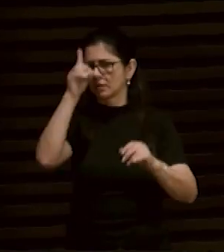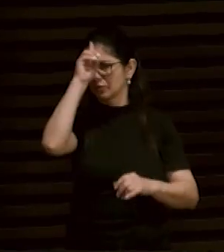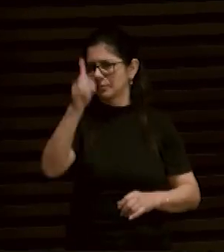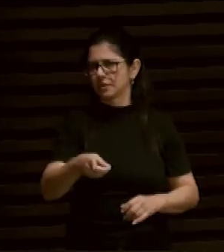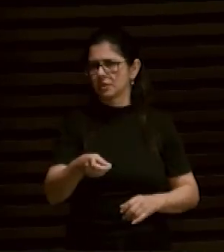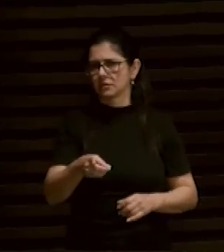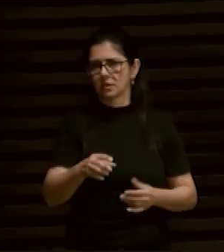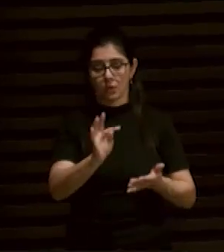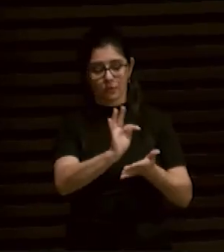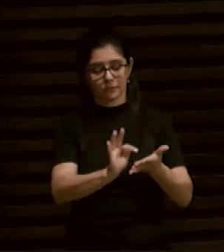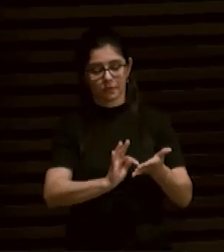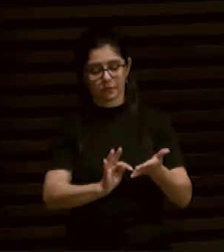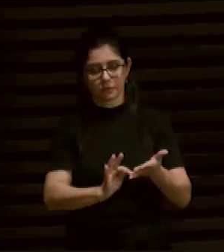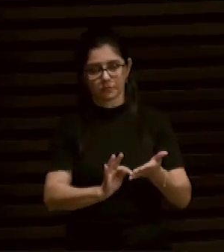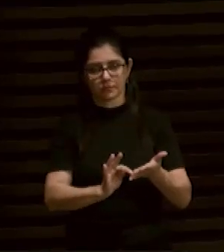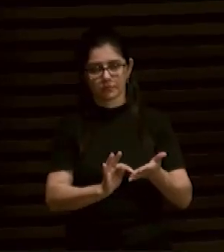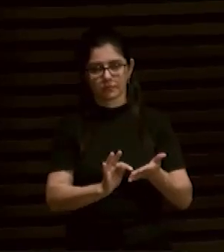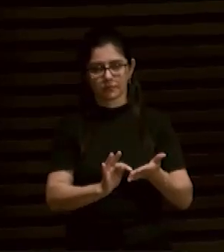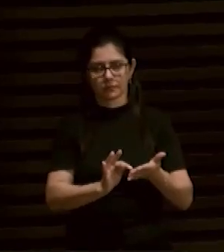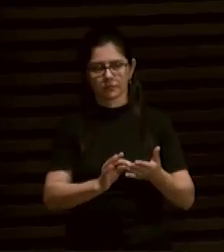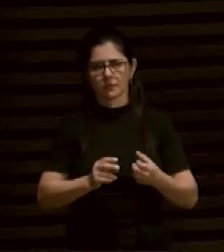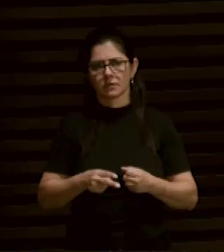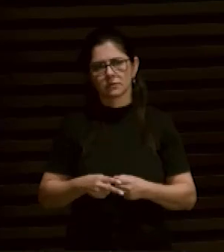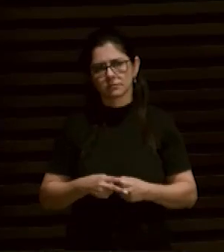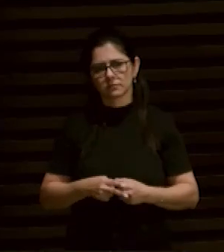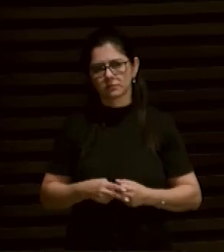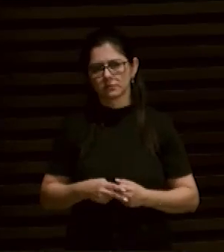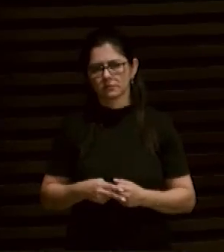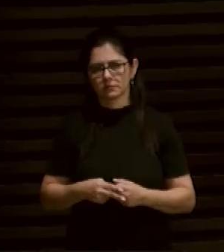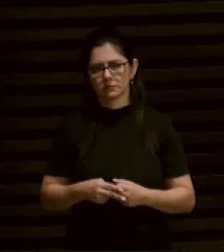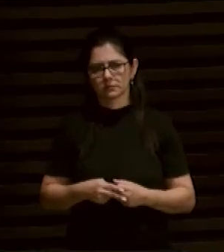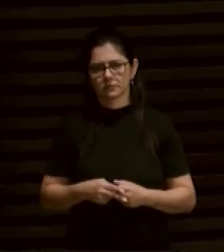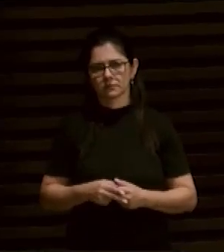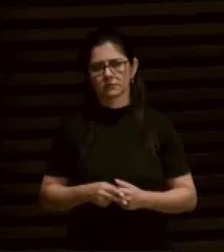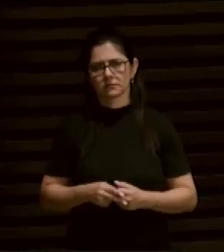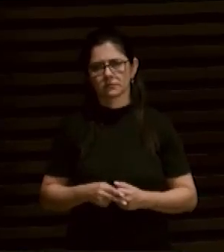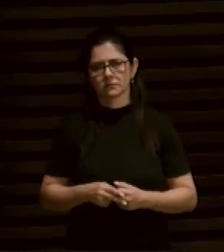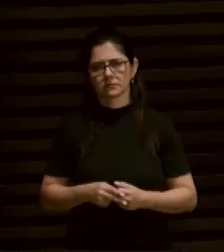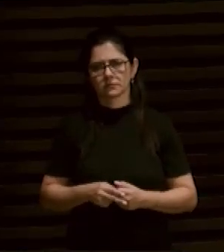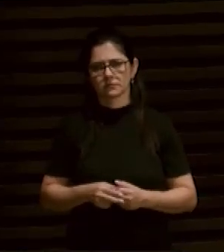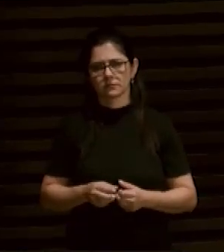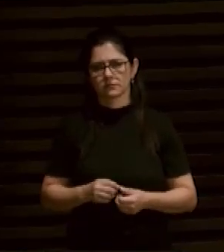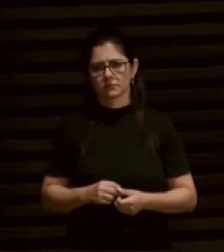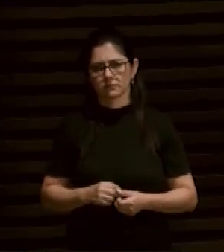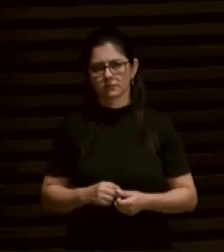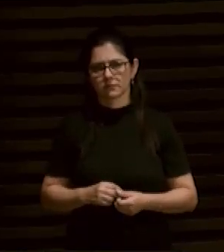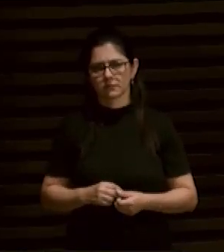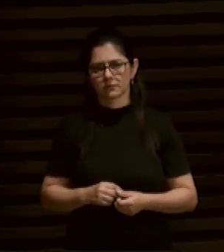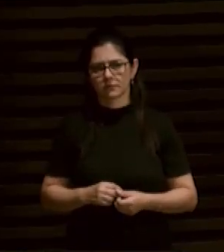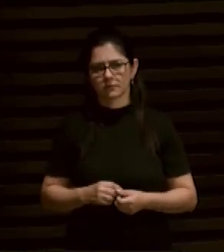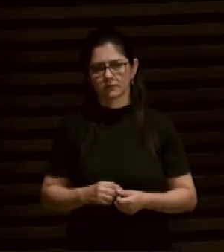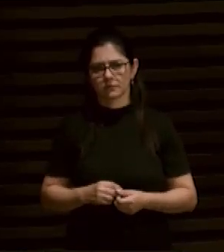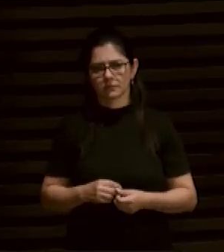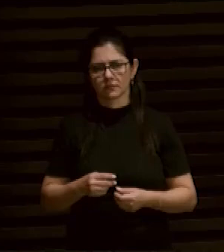irmãos, o verbo no grego que é utilizado, onde dispõe, vai, grande cidade de Nínive, é como se fosse tem uma entonação de um